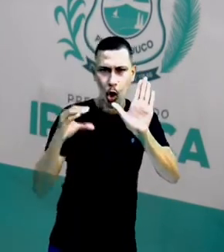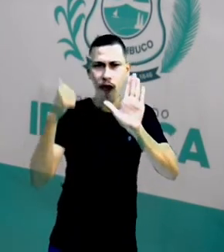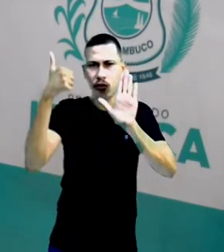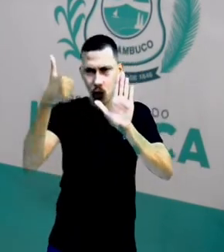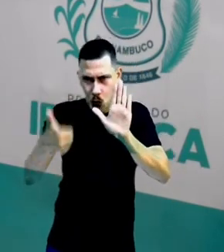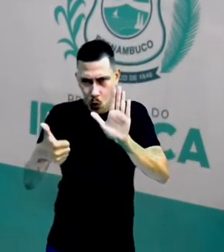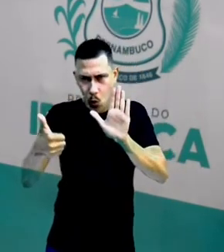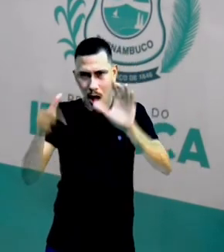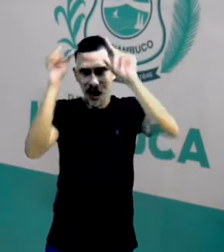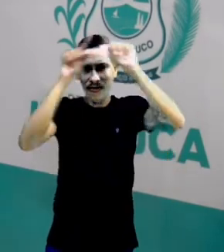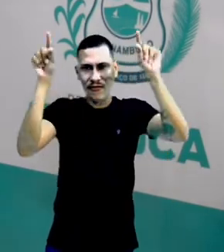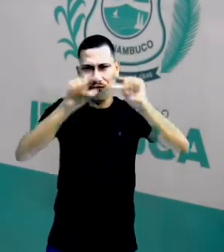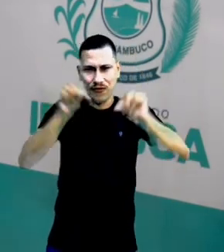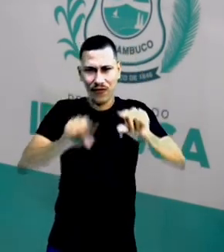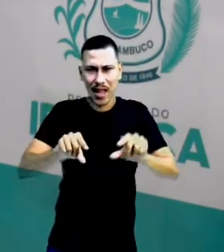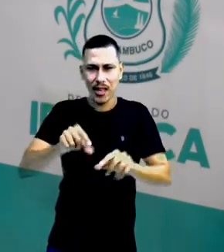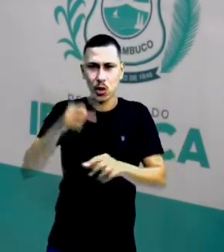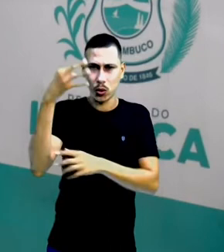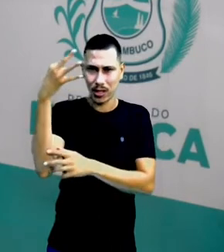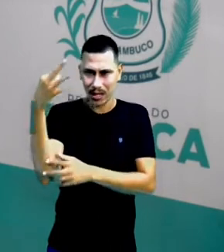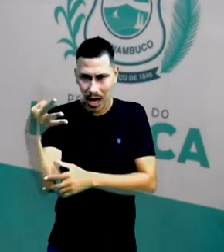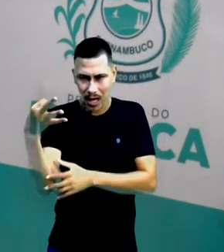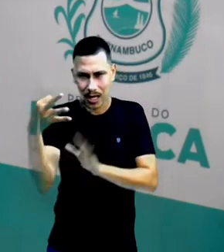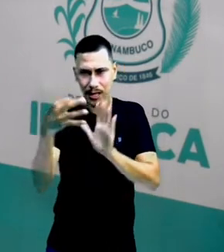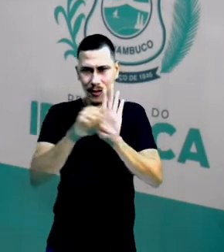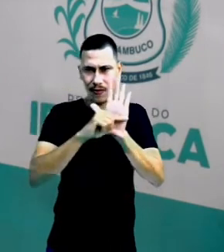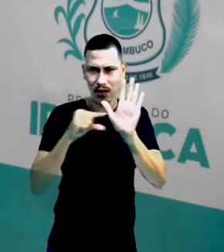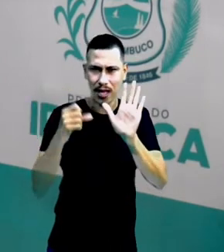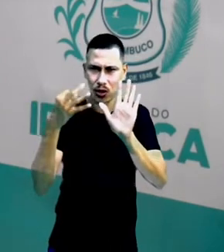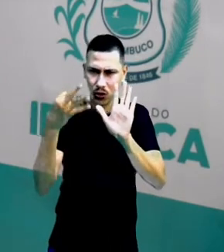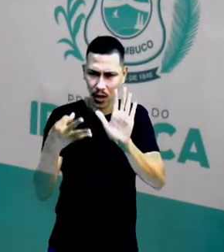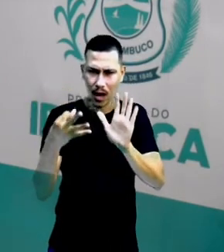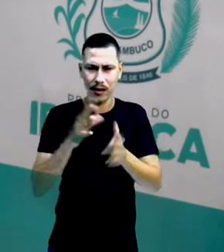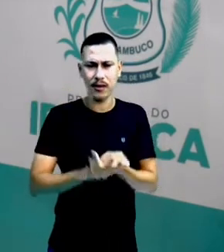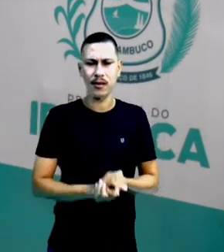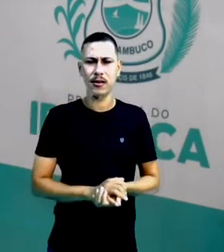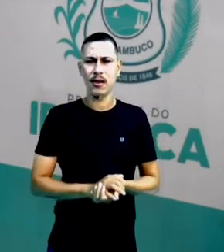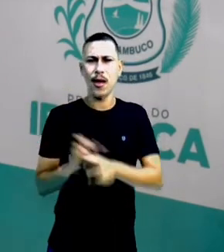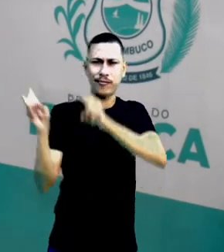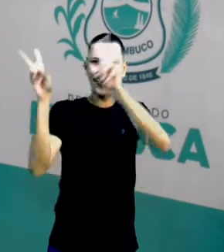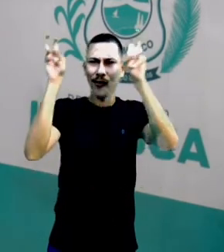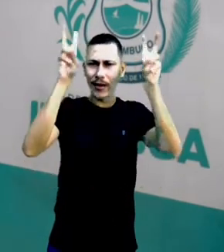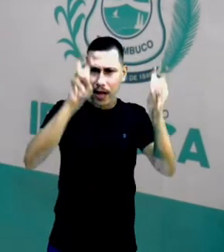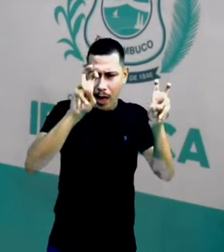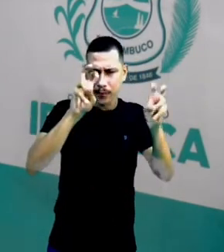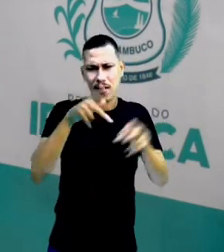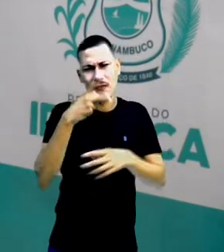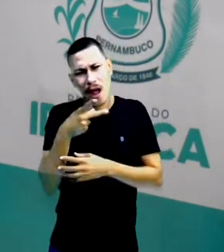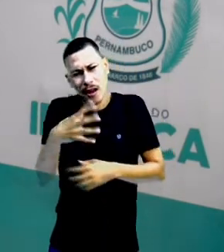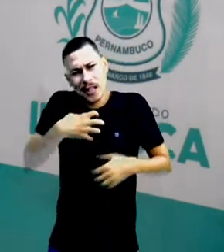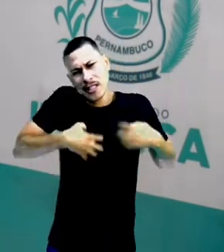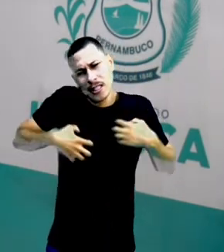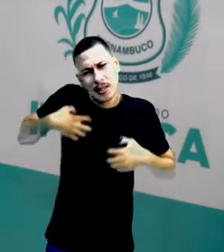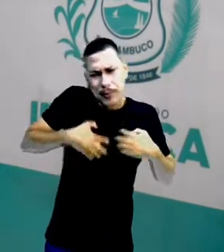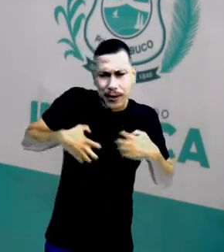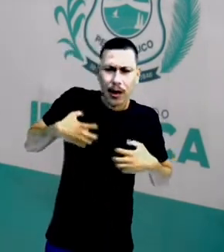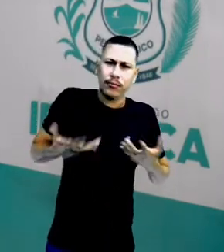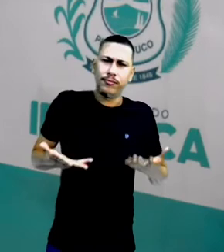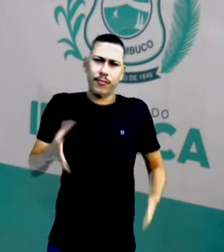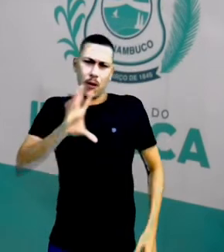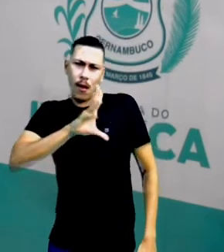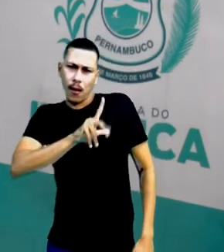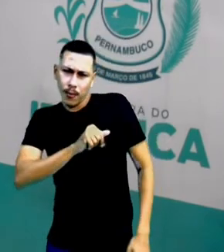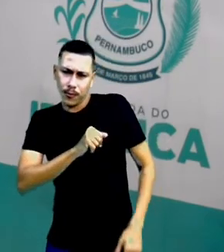porque cada linhazinha dessa é um verso, e veja que fala aí de sentimento, né, fala de amor,